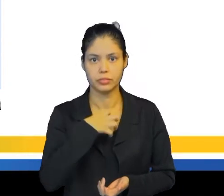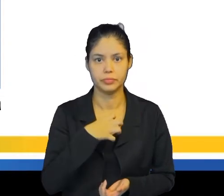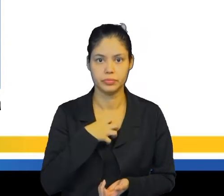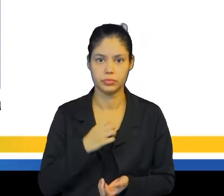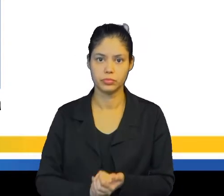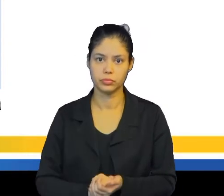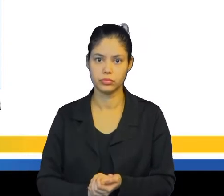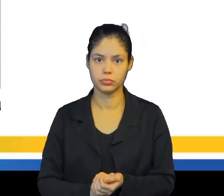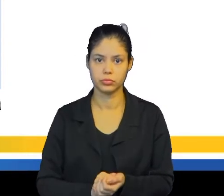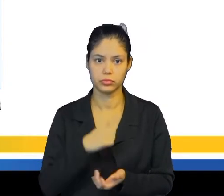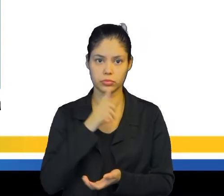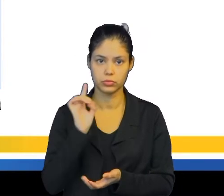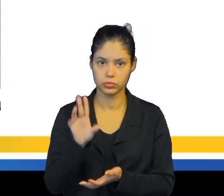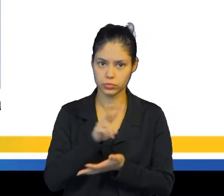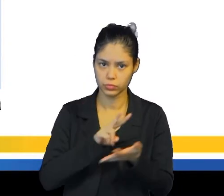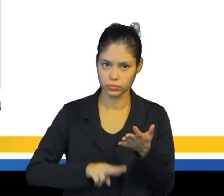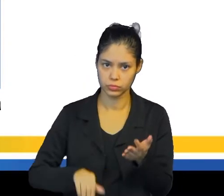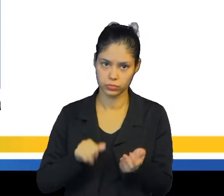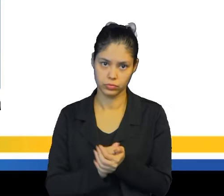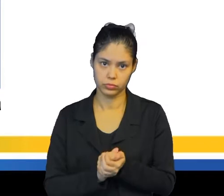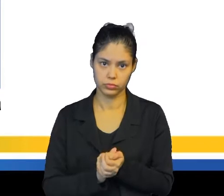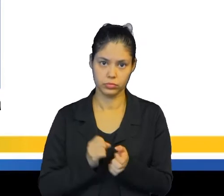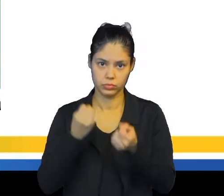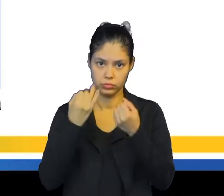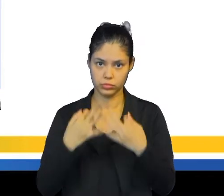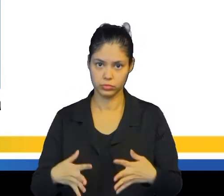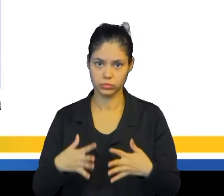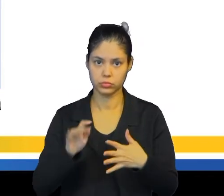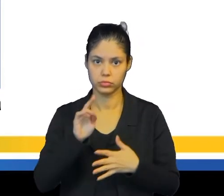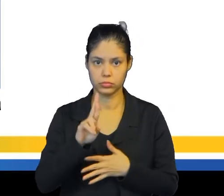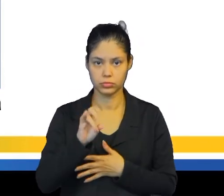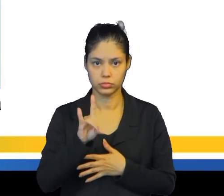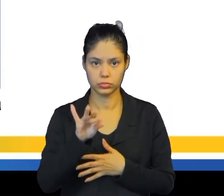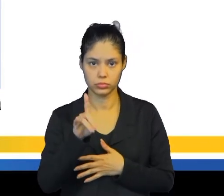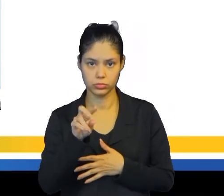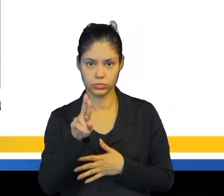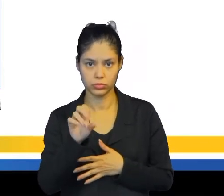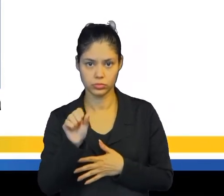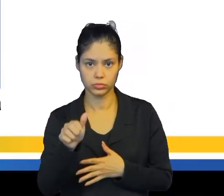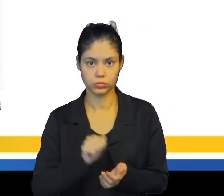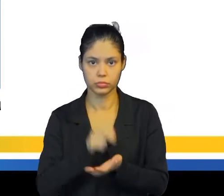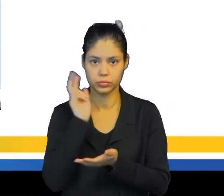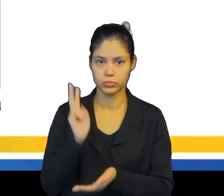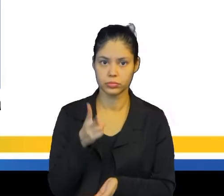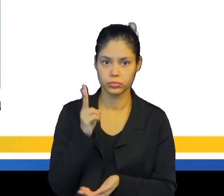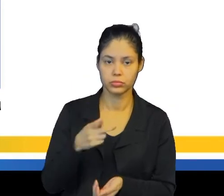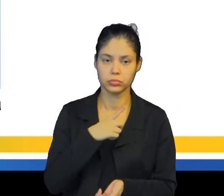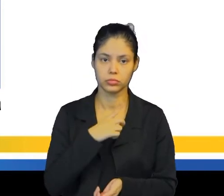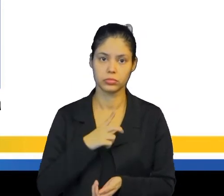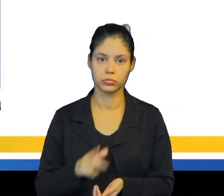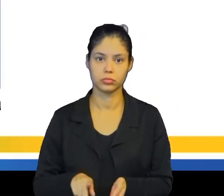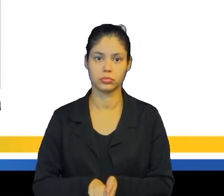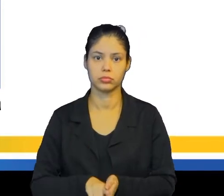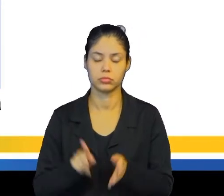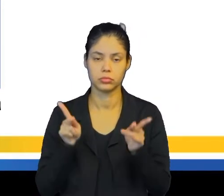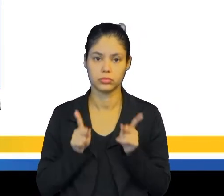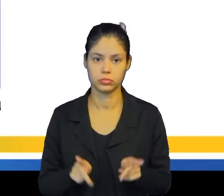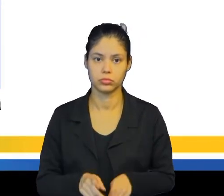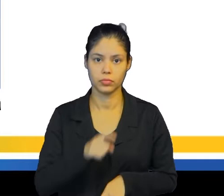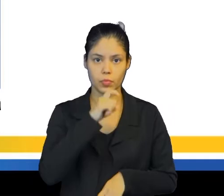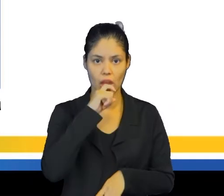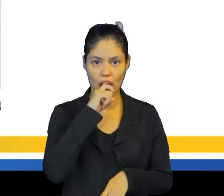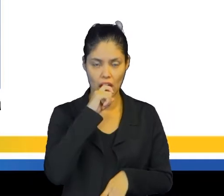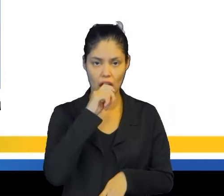um sentimento cabuloso que basta ler a pronúncia e acionarmos a autodefesa. Sempre estamos na posição